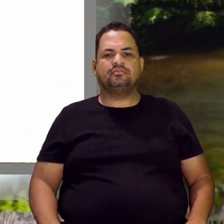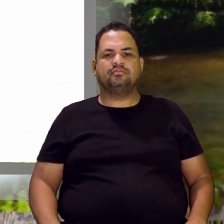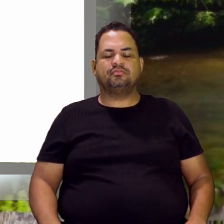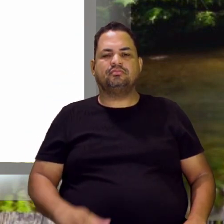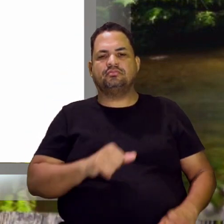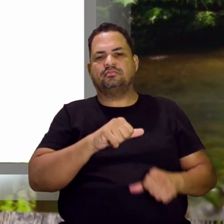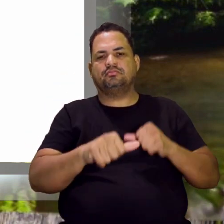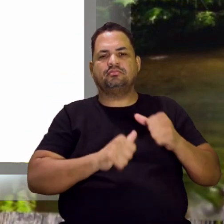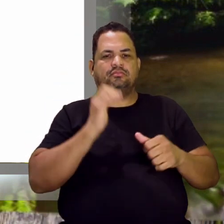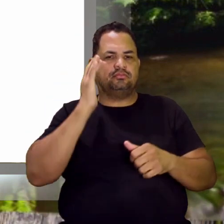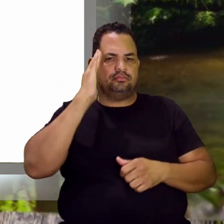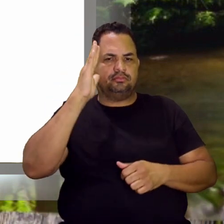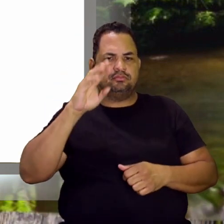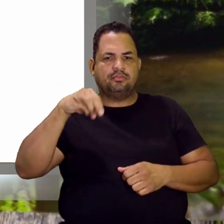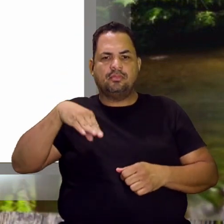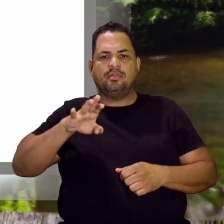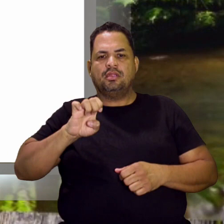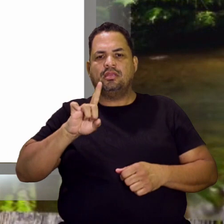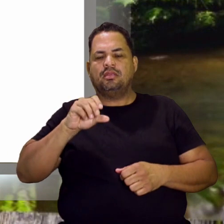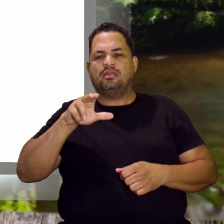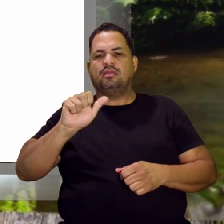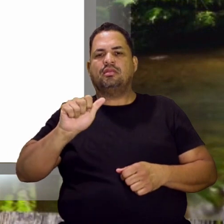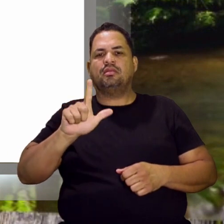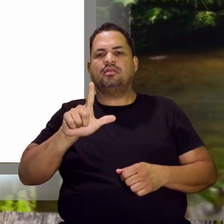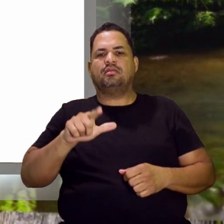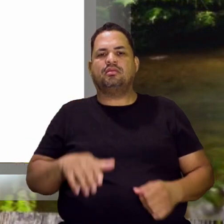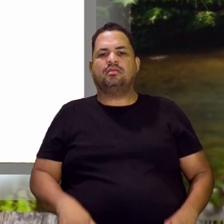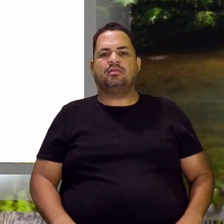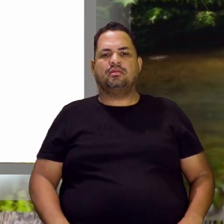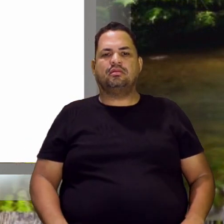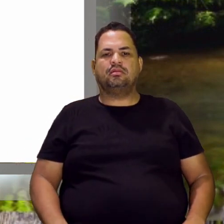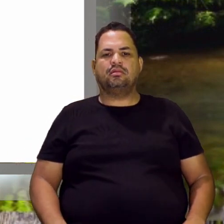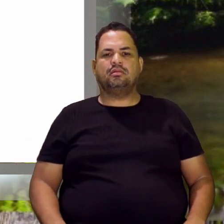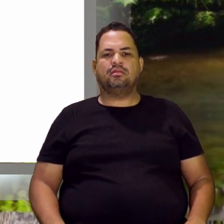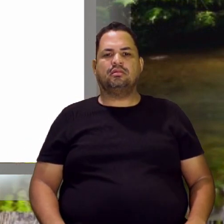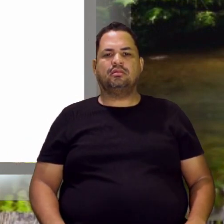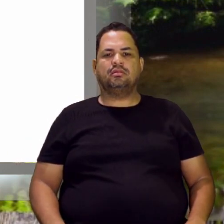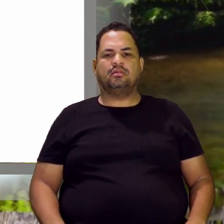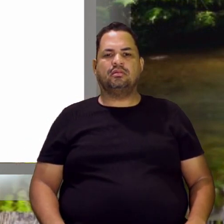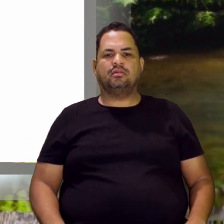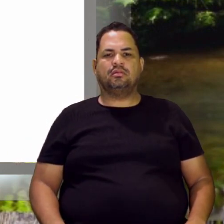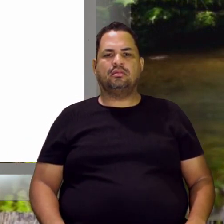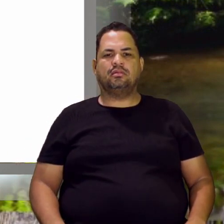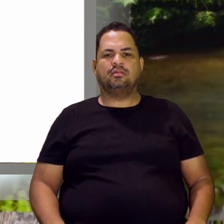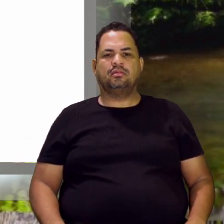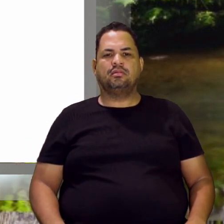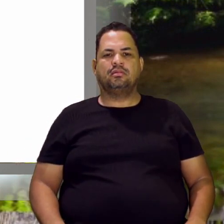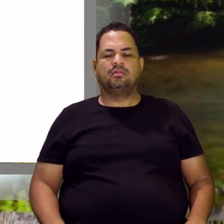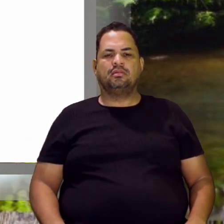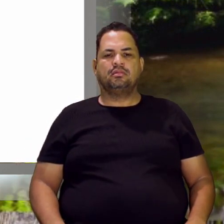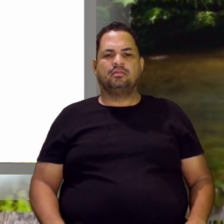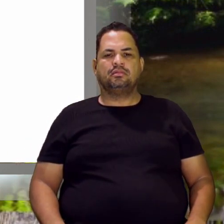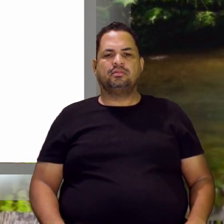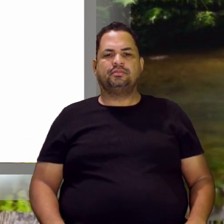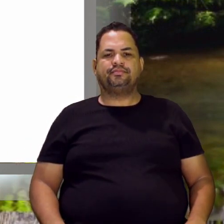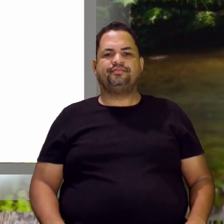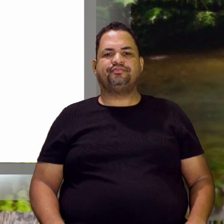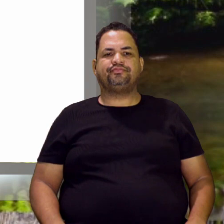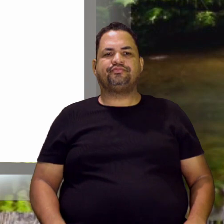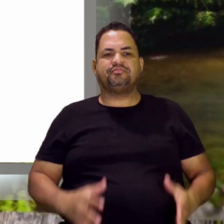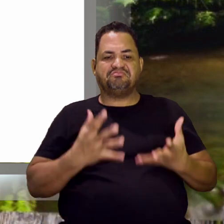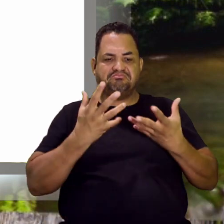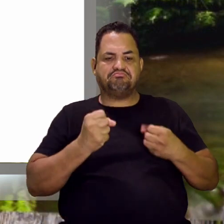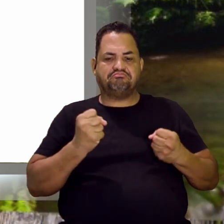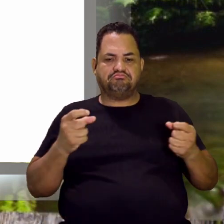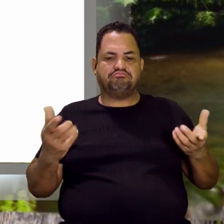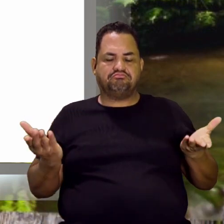teoria de Mendel, toda ela é tida assim como, eu vou dizer, uma coisa mais séria, uma coisa aceita até